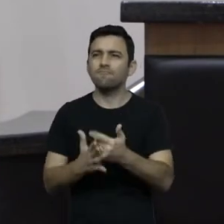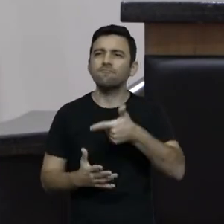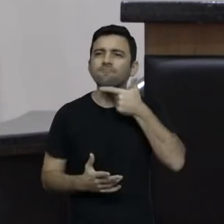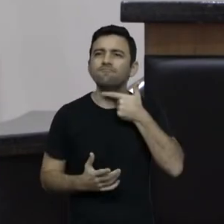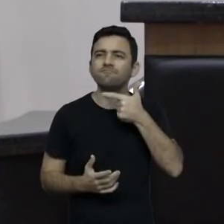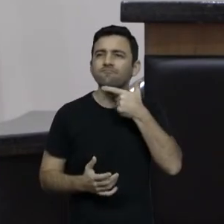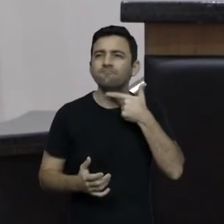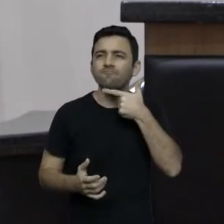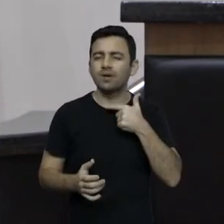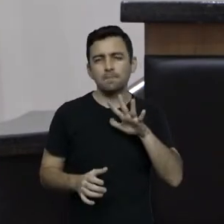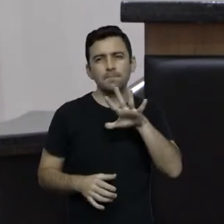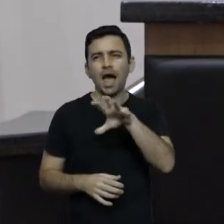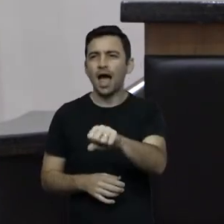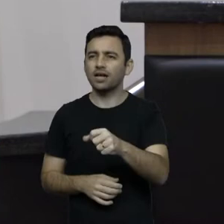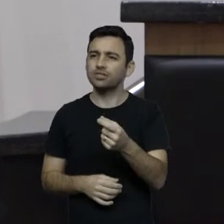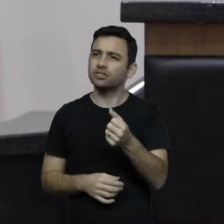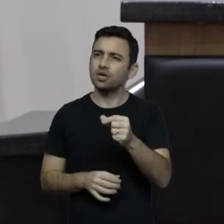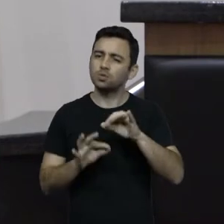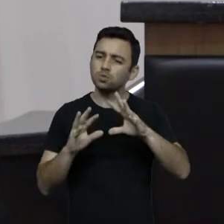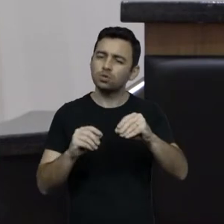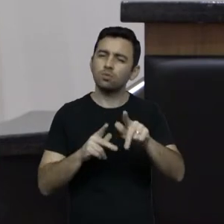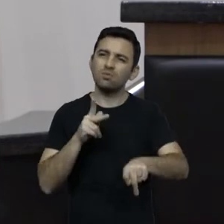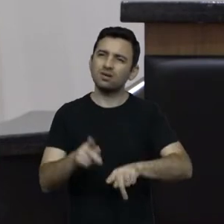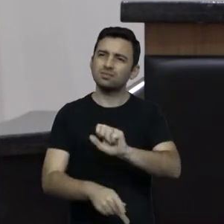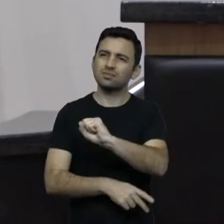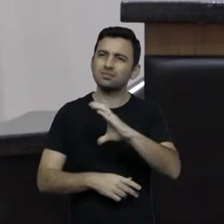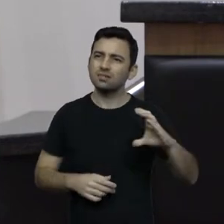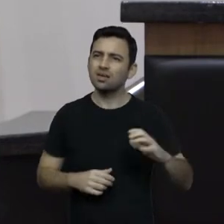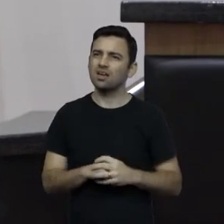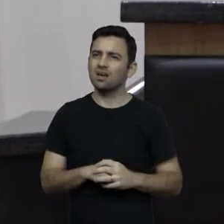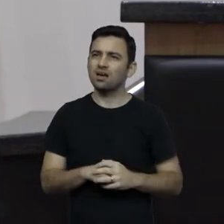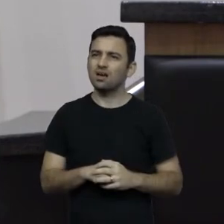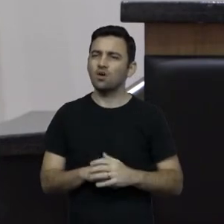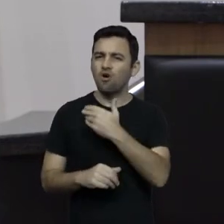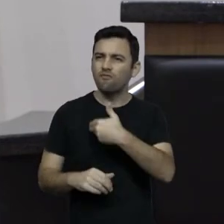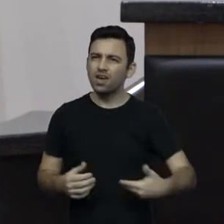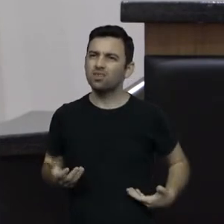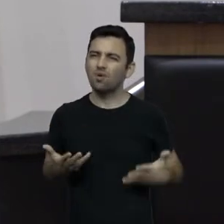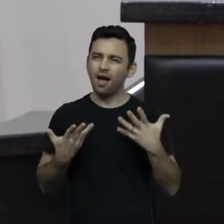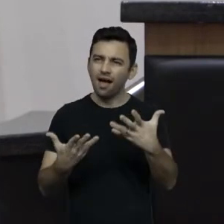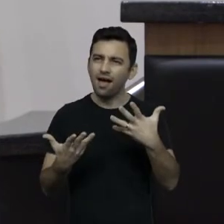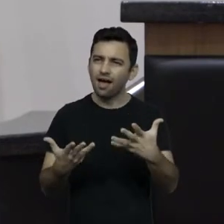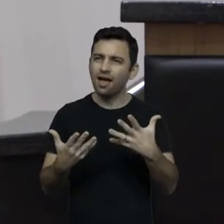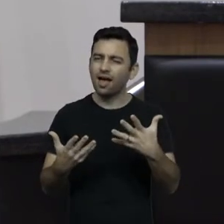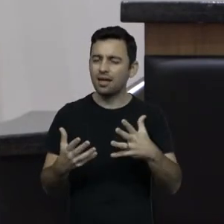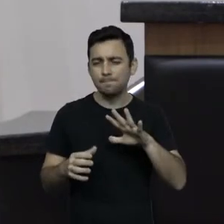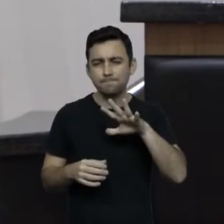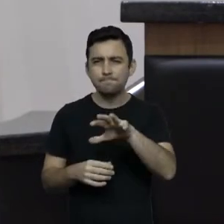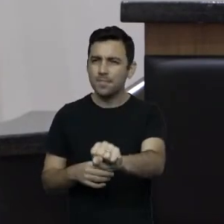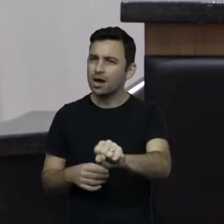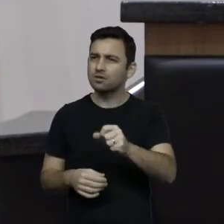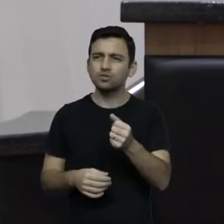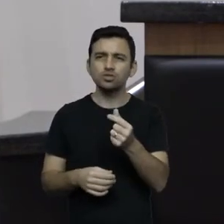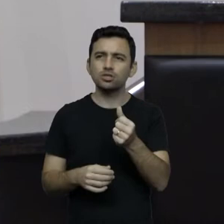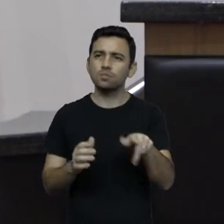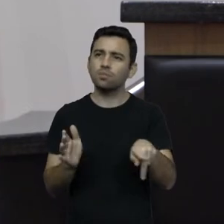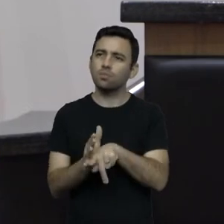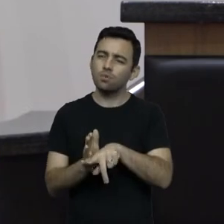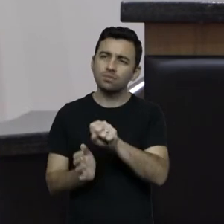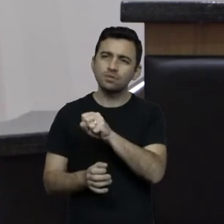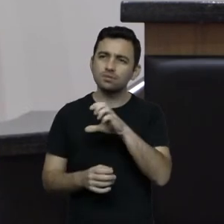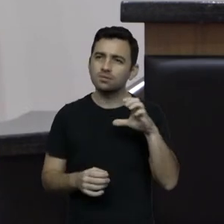voraz de tomar o dinheiro do Catarinense o governo tem vontade de atacar o bolso do Catarinense é por